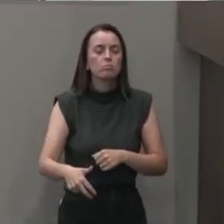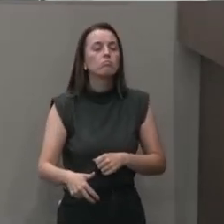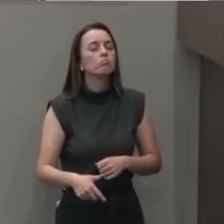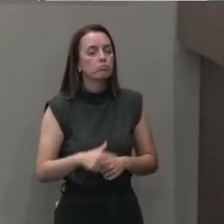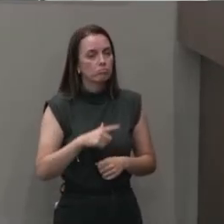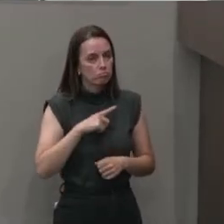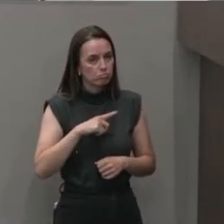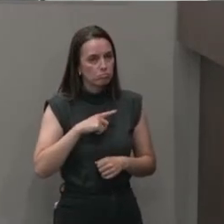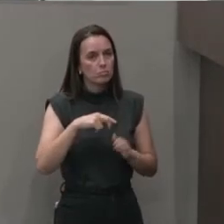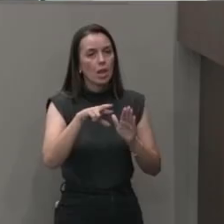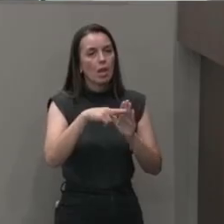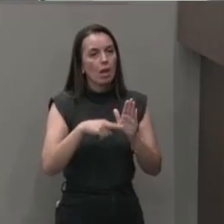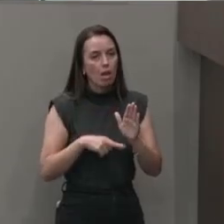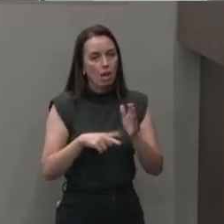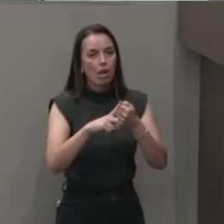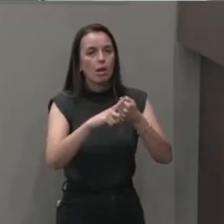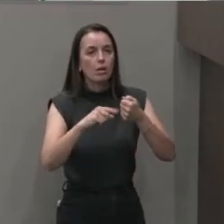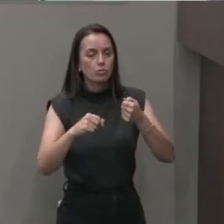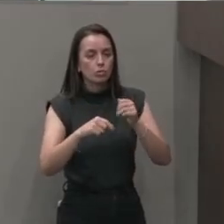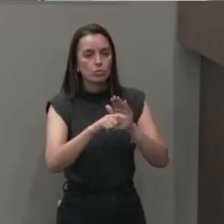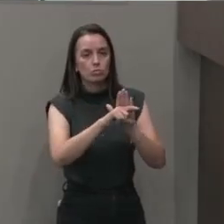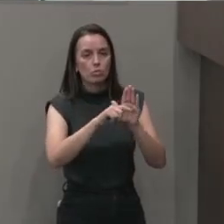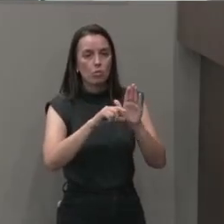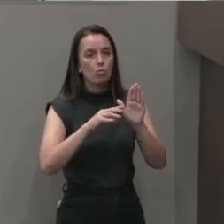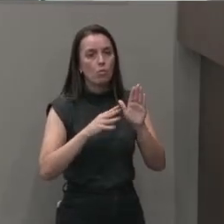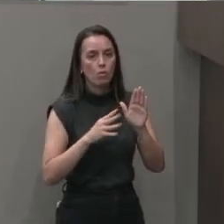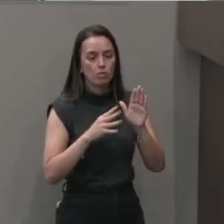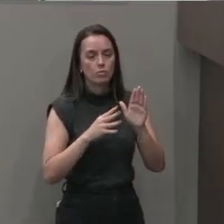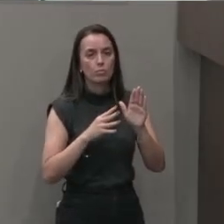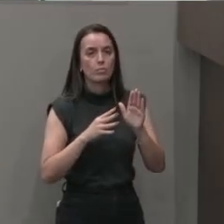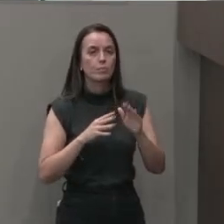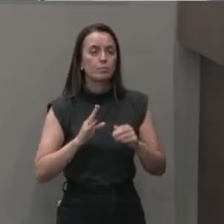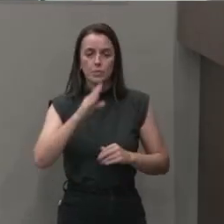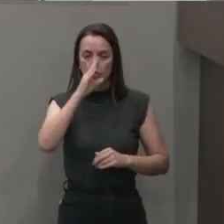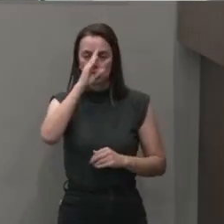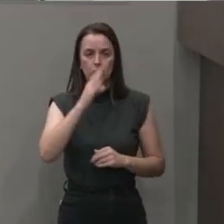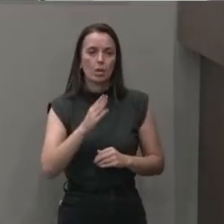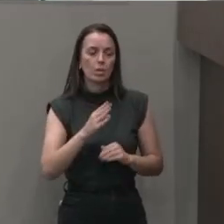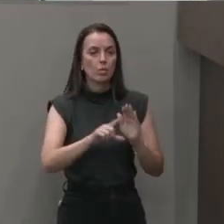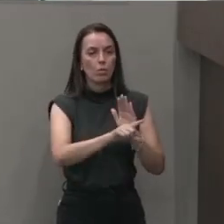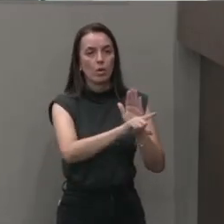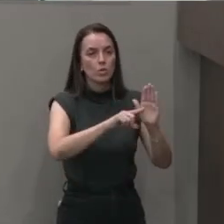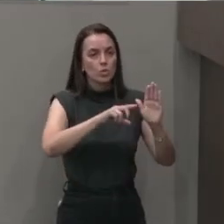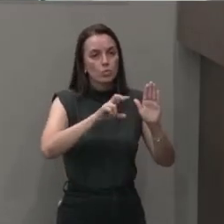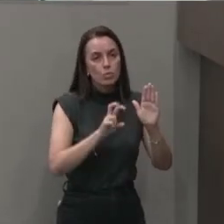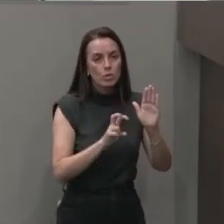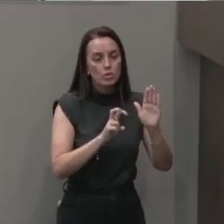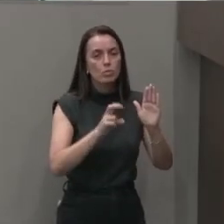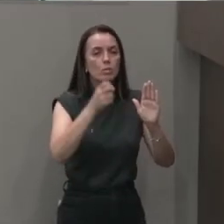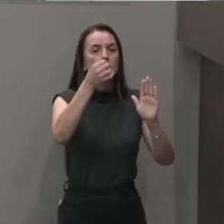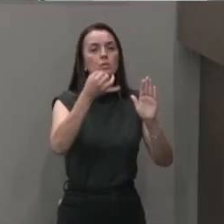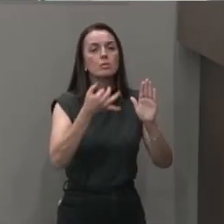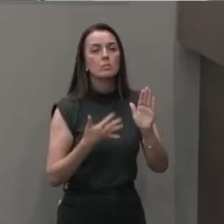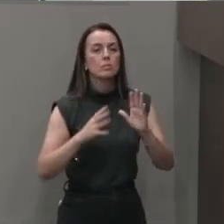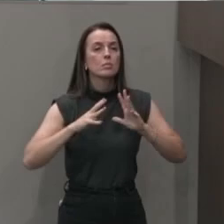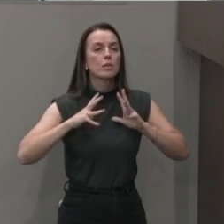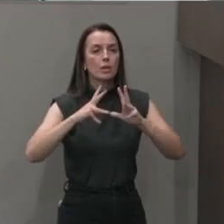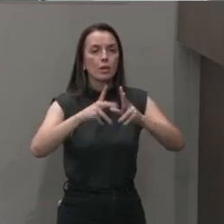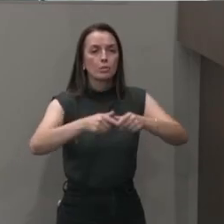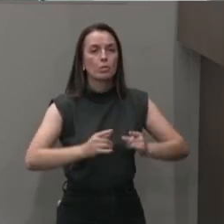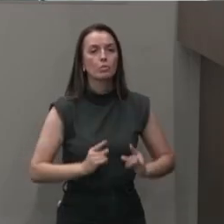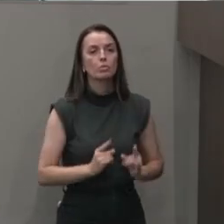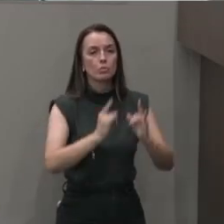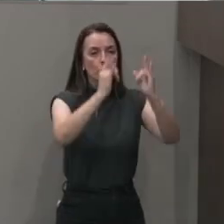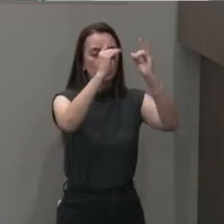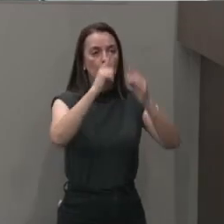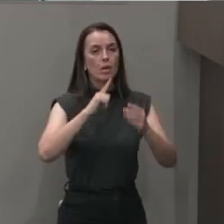4º. Tranquilo? É algo reto e direto, e ao mesmo tempo o artigo 5º prevê que todos os condomínios tenham um